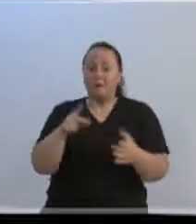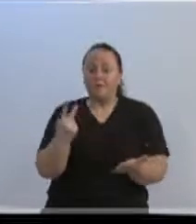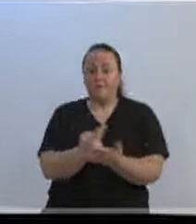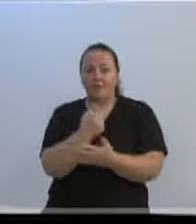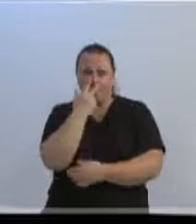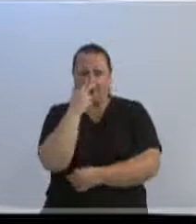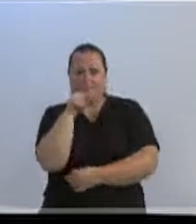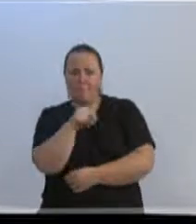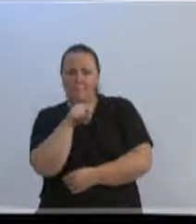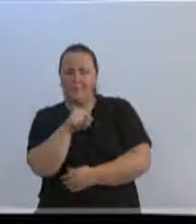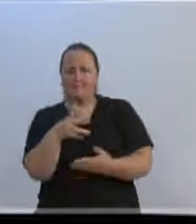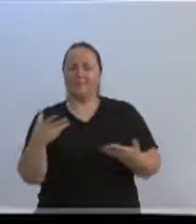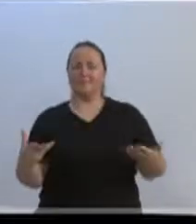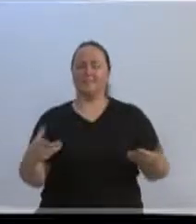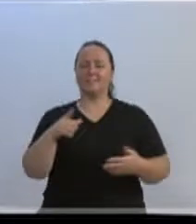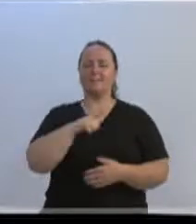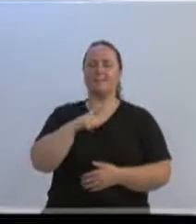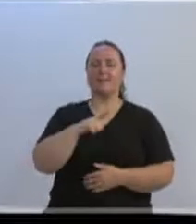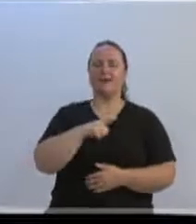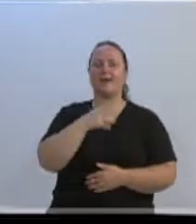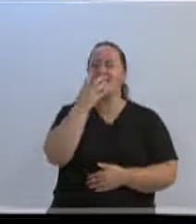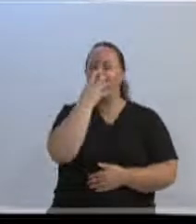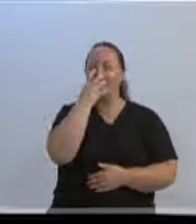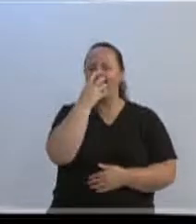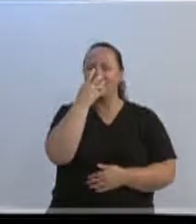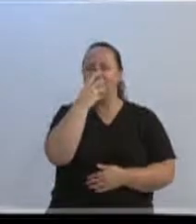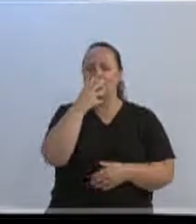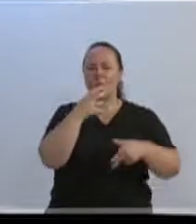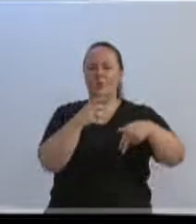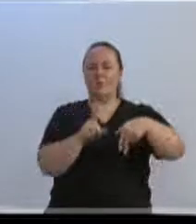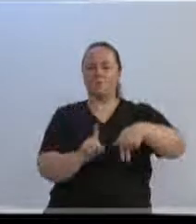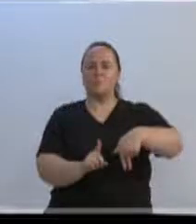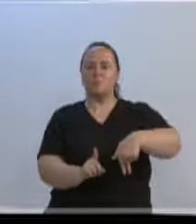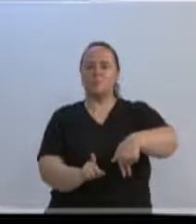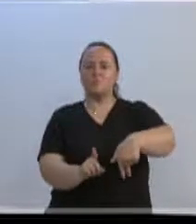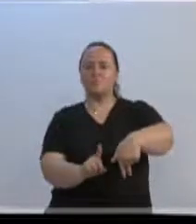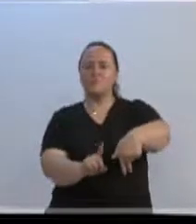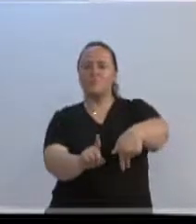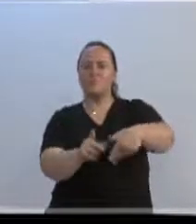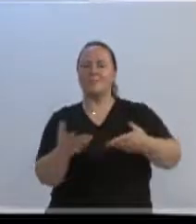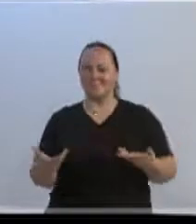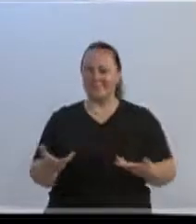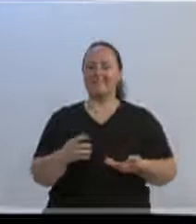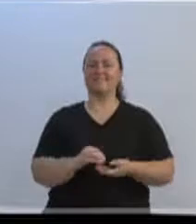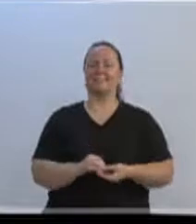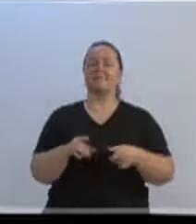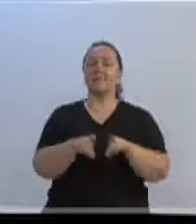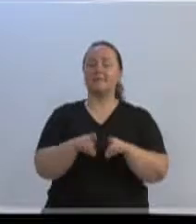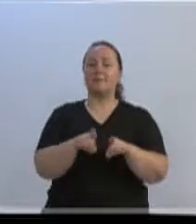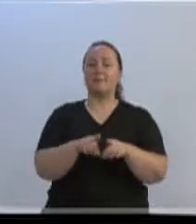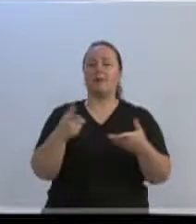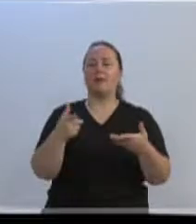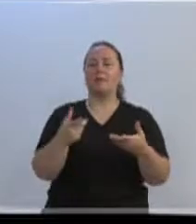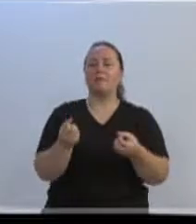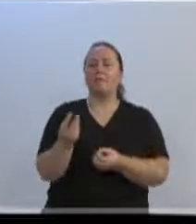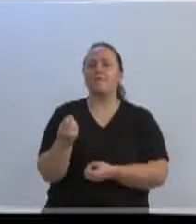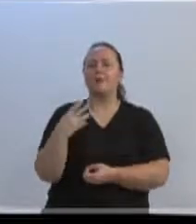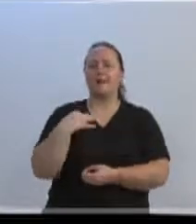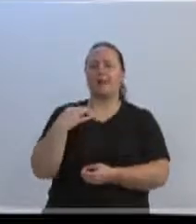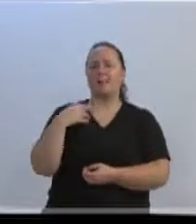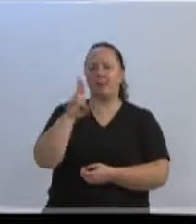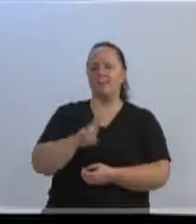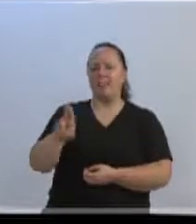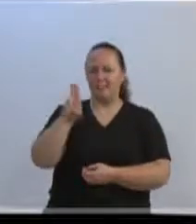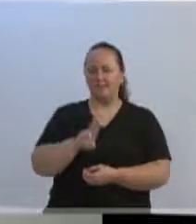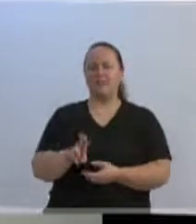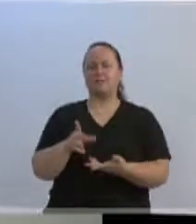onde tva caminhão mim cãominhada néné caminhada brechó coleta de preventivo oficina de artesanato presença